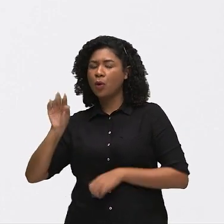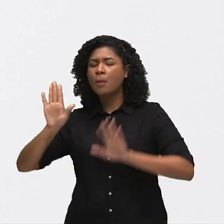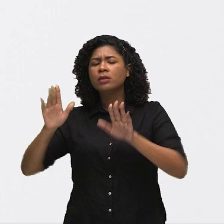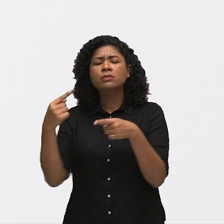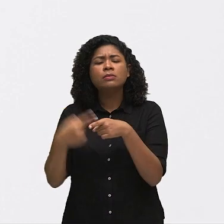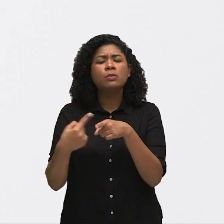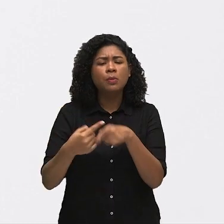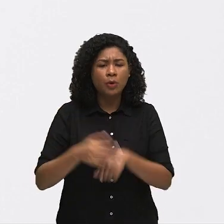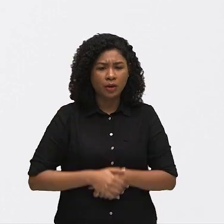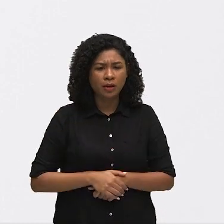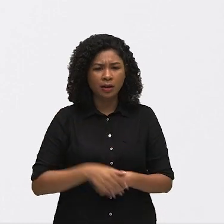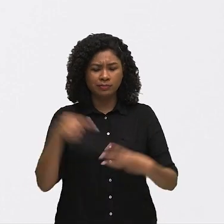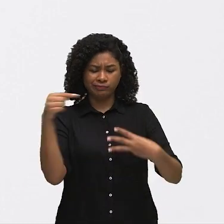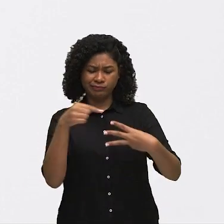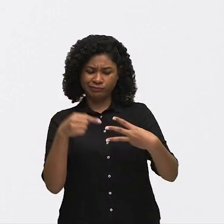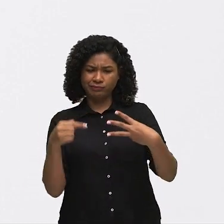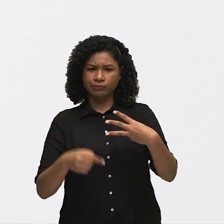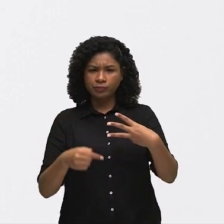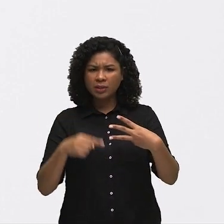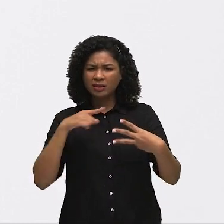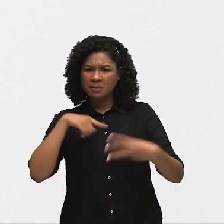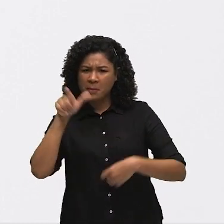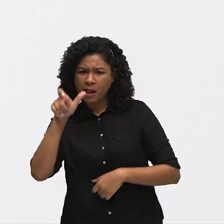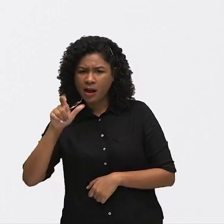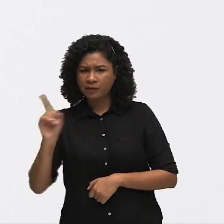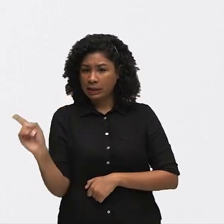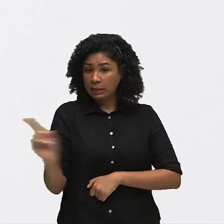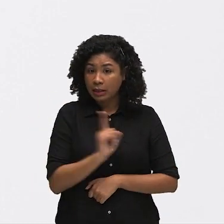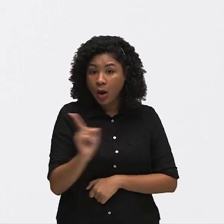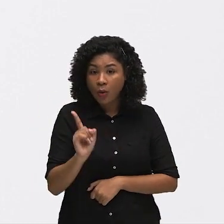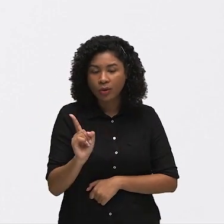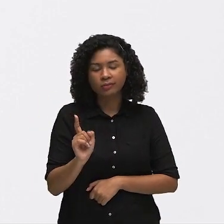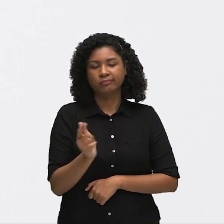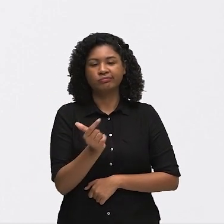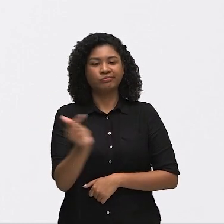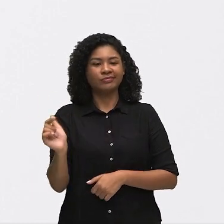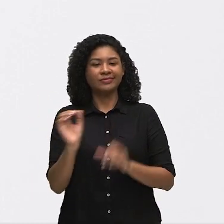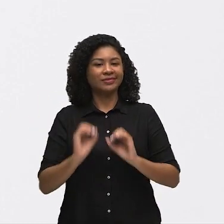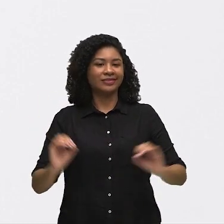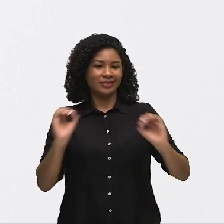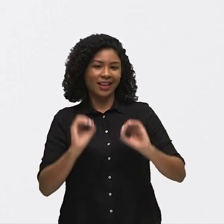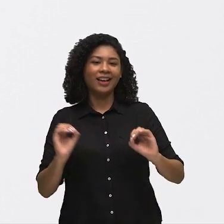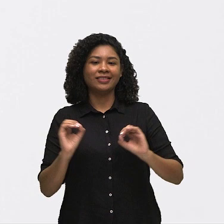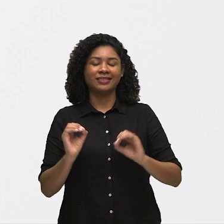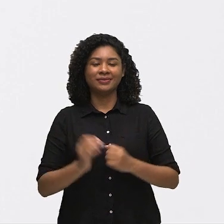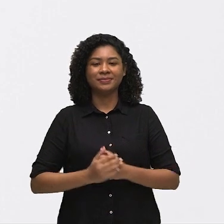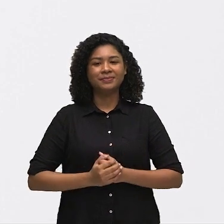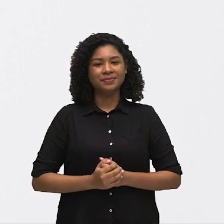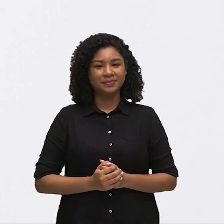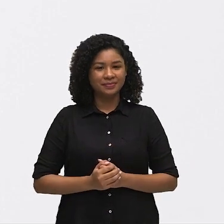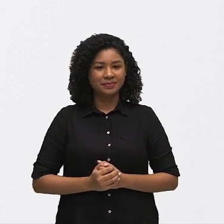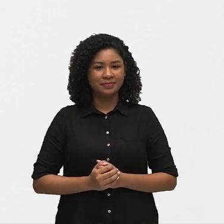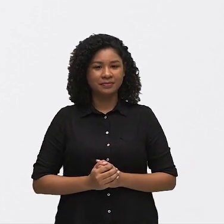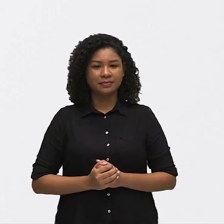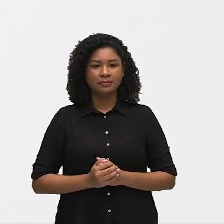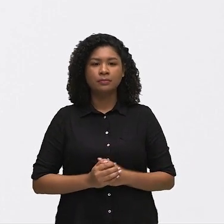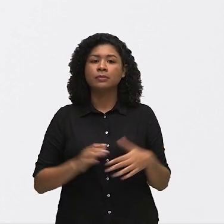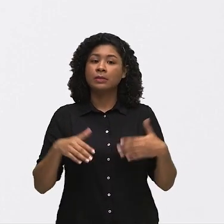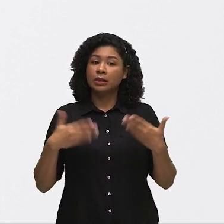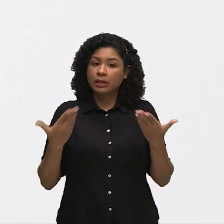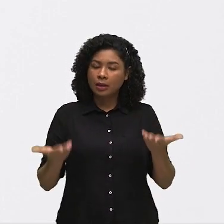pedido ou aconselhamento com o intuito de pedir que se faça algo e não que não se faça. Então, nosso